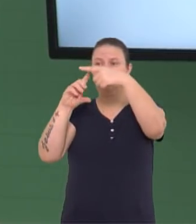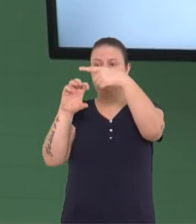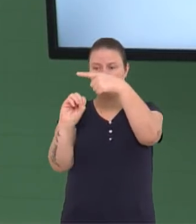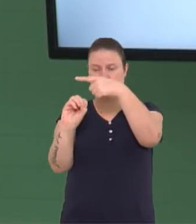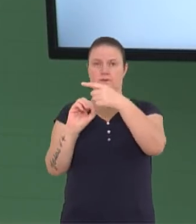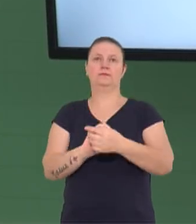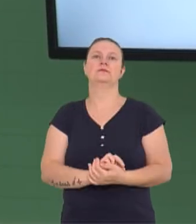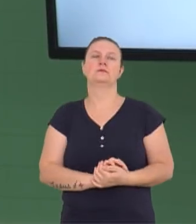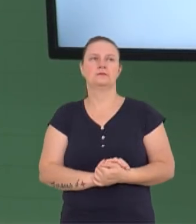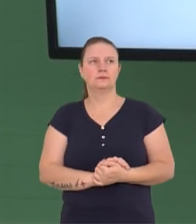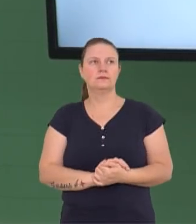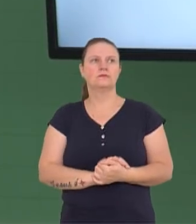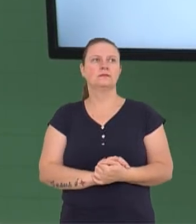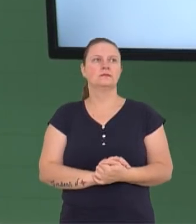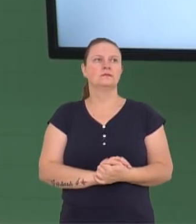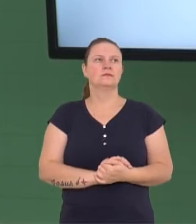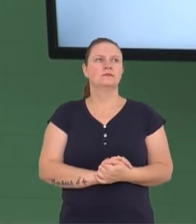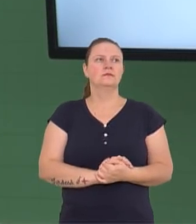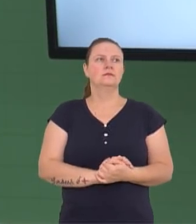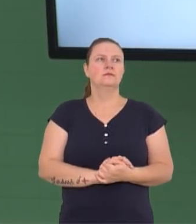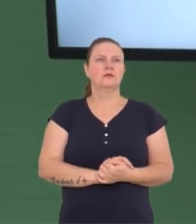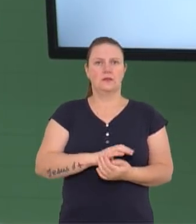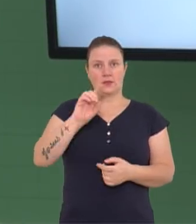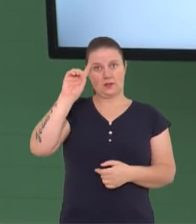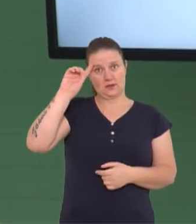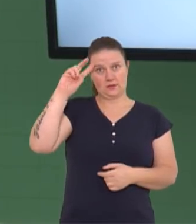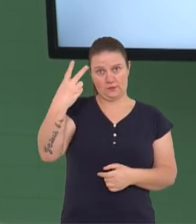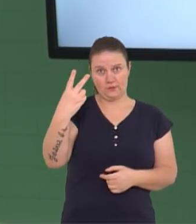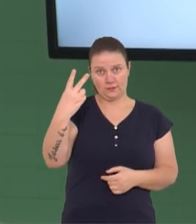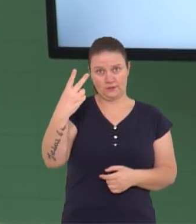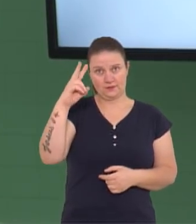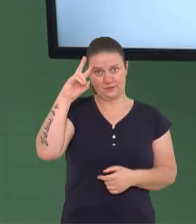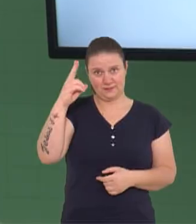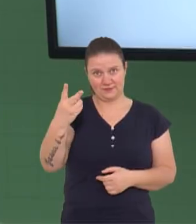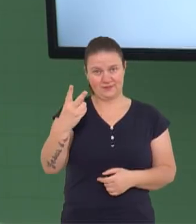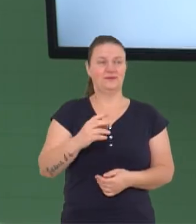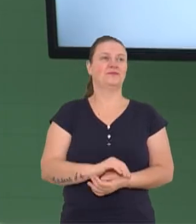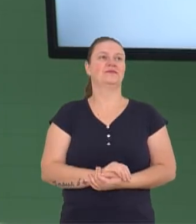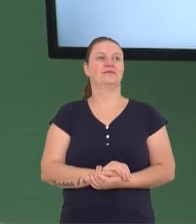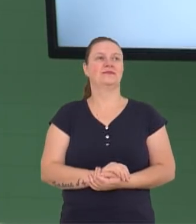dia, 1/8. Segundo dia,